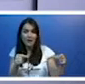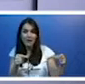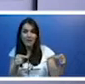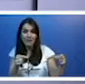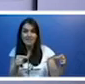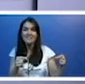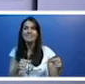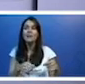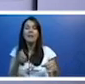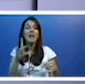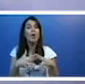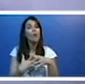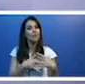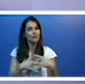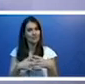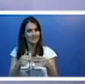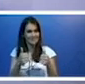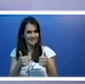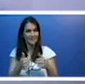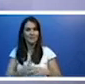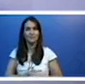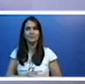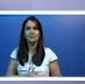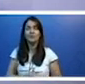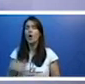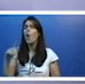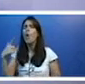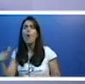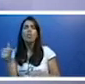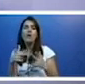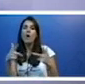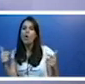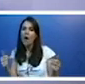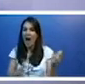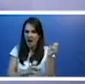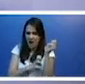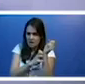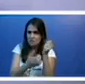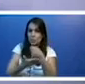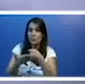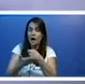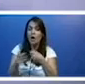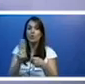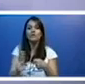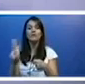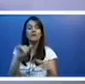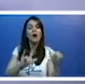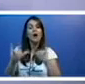pessoa não confundir. Um outro indicador ácido básico muito utilizado em laboratório é